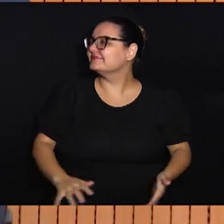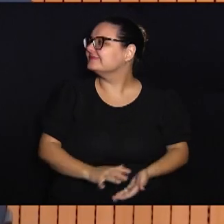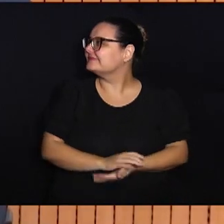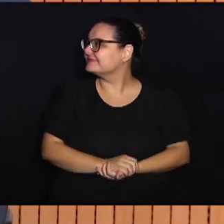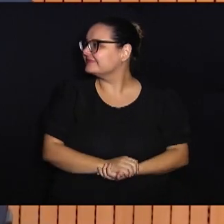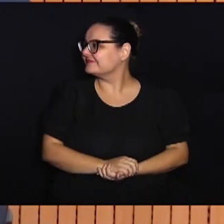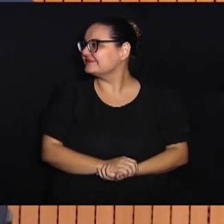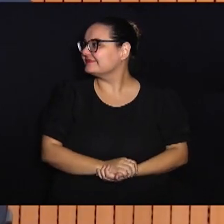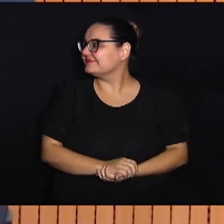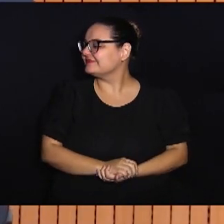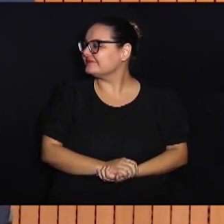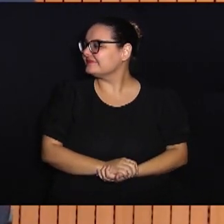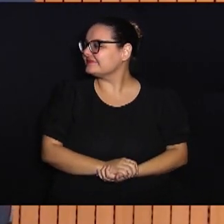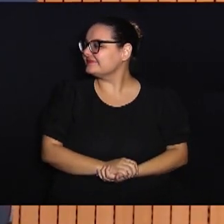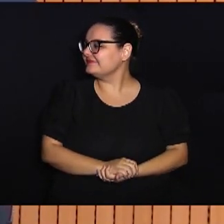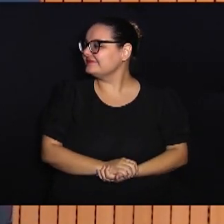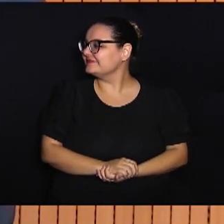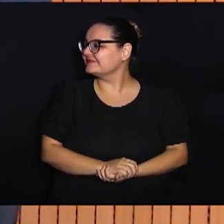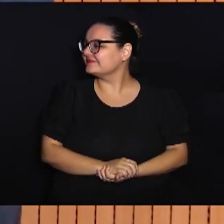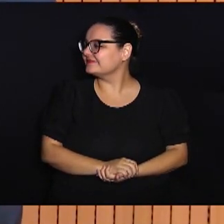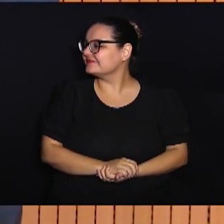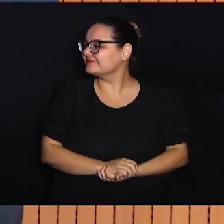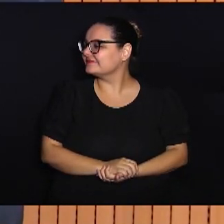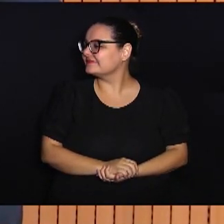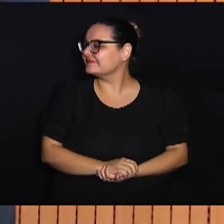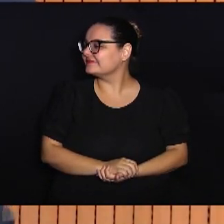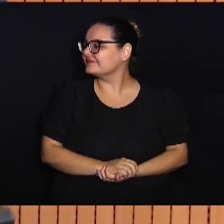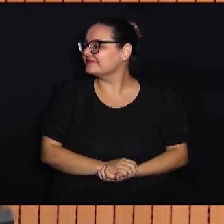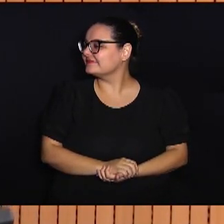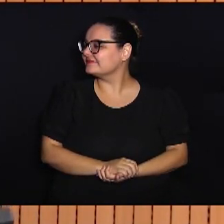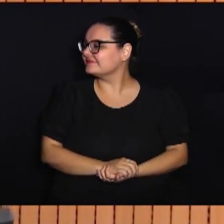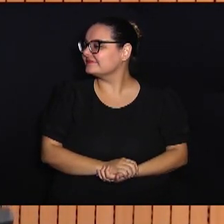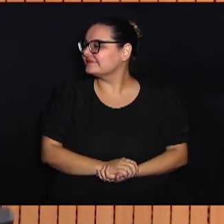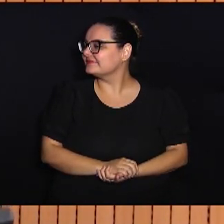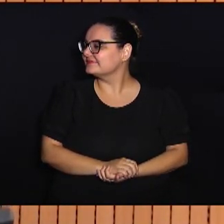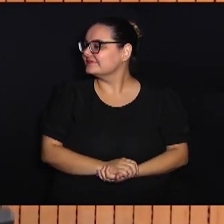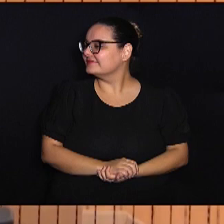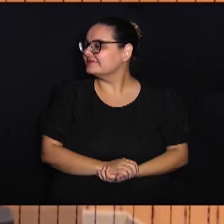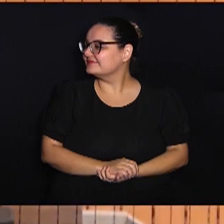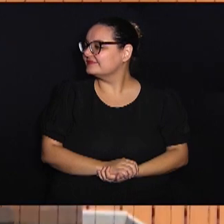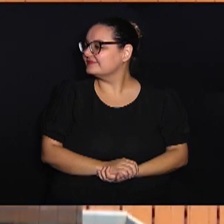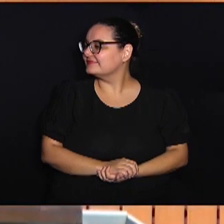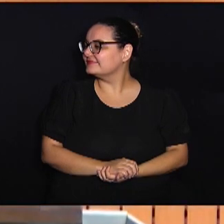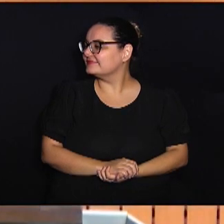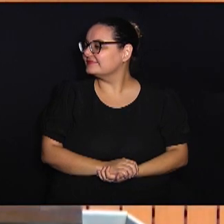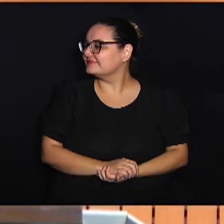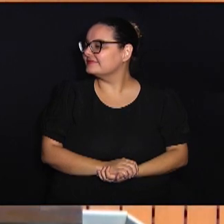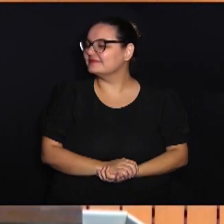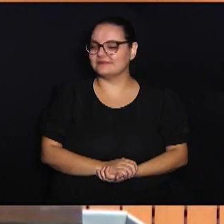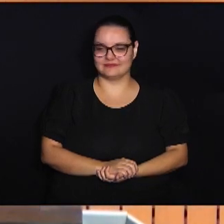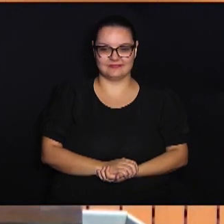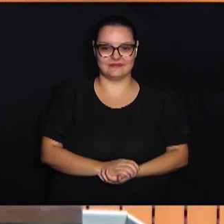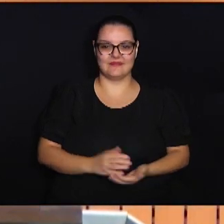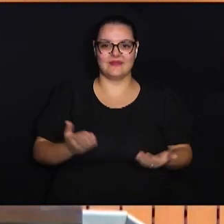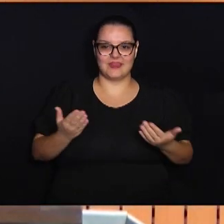nossos custos com o trabalho pastoral, as atividades da própria igreja. Então é claro que uma